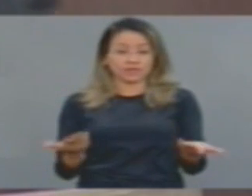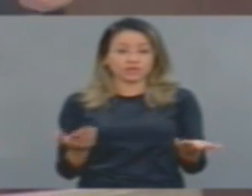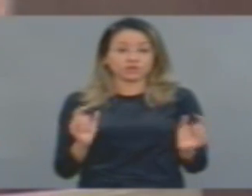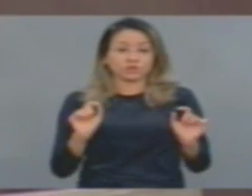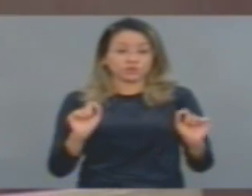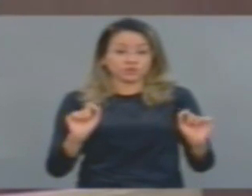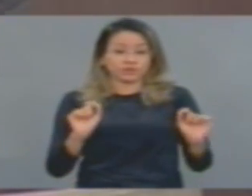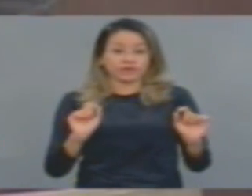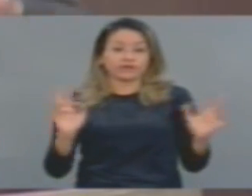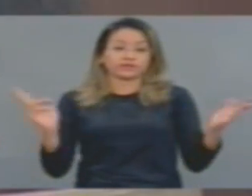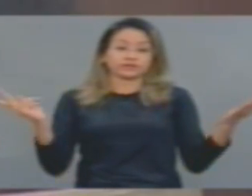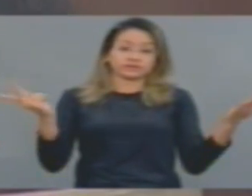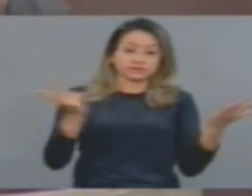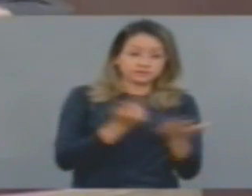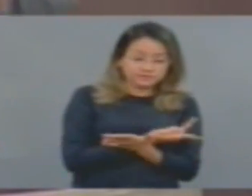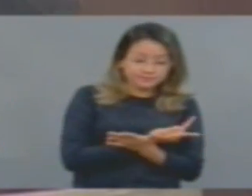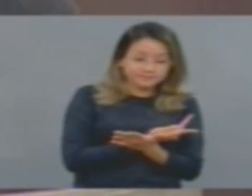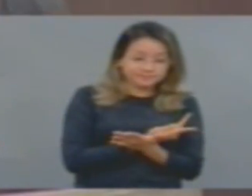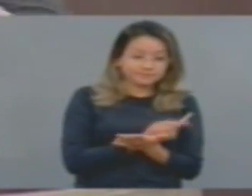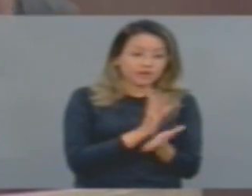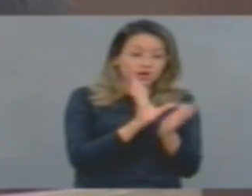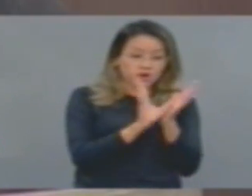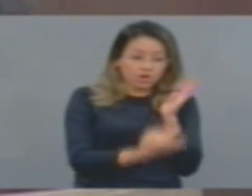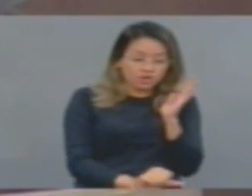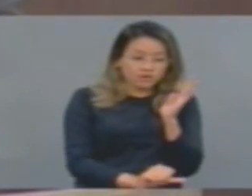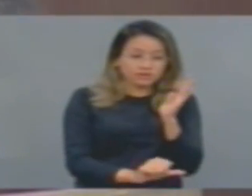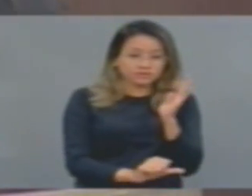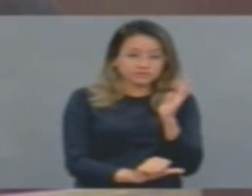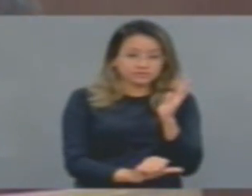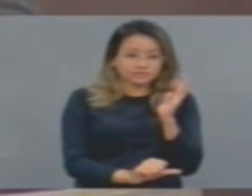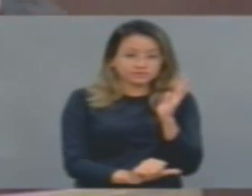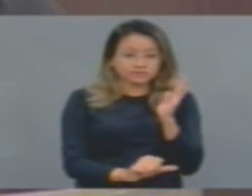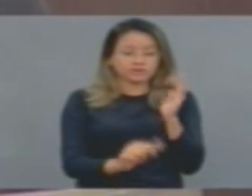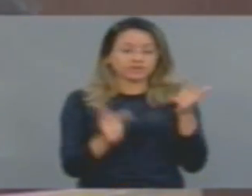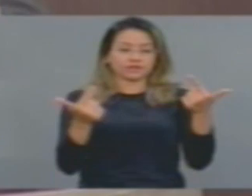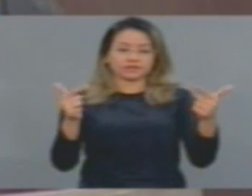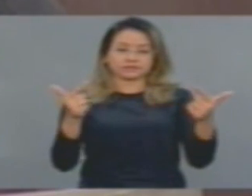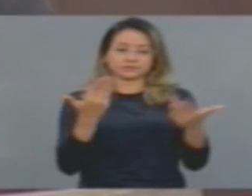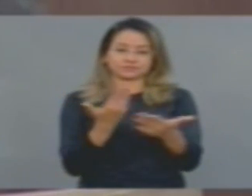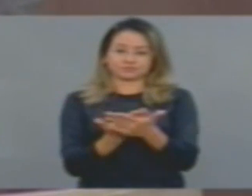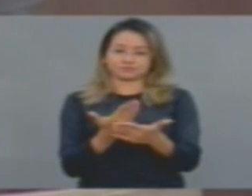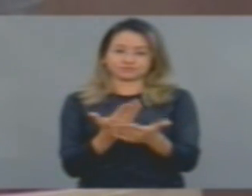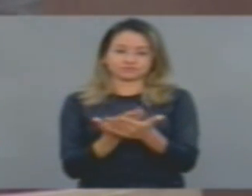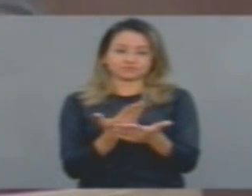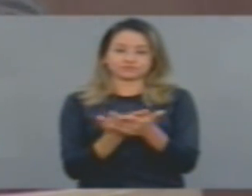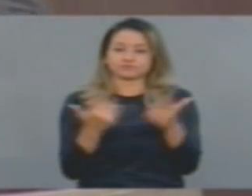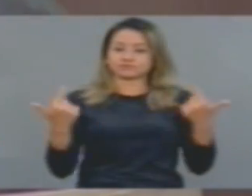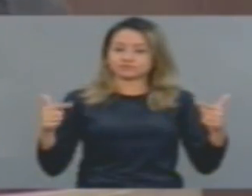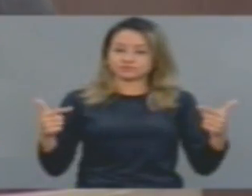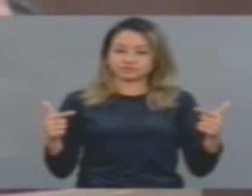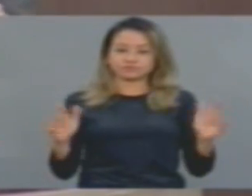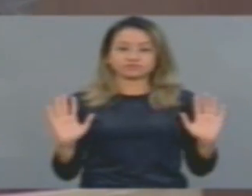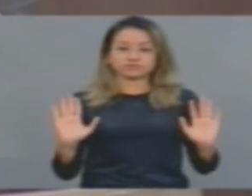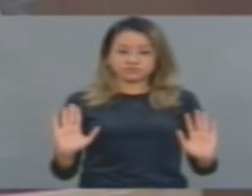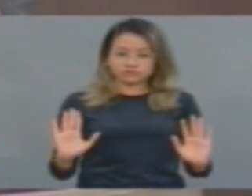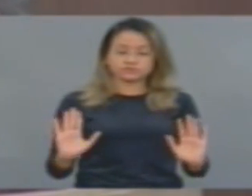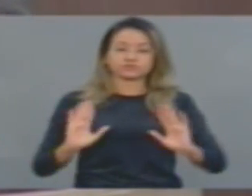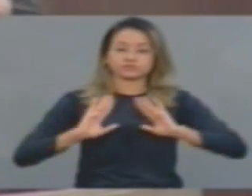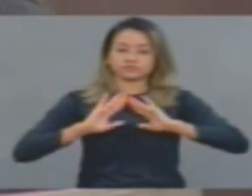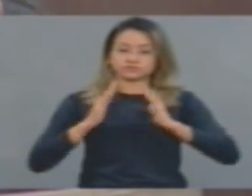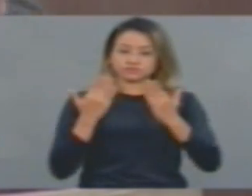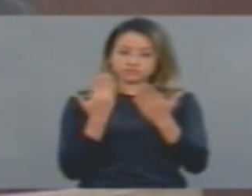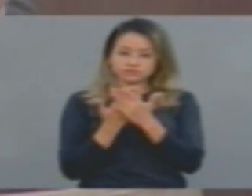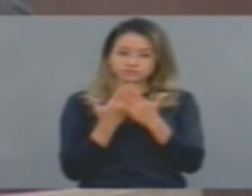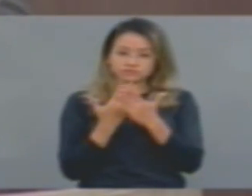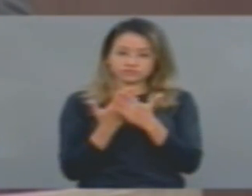cometimento de atos infracionais. Mesmo a escola que temos, com todas as limitações que temos, mesmo esta,